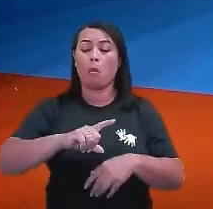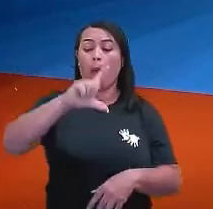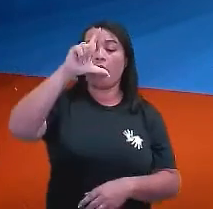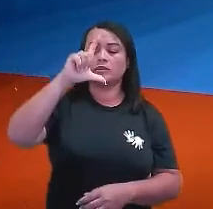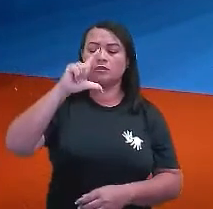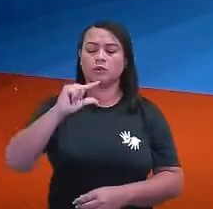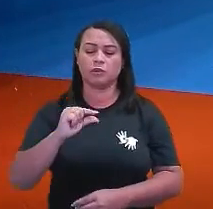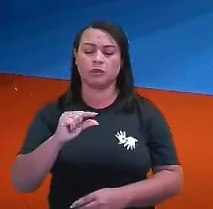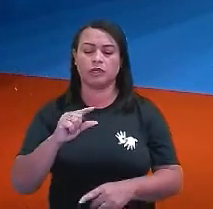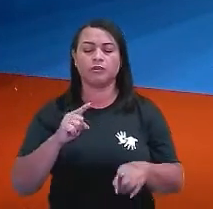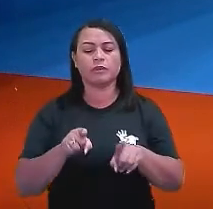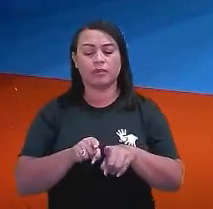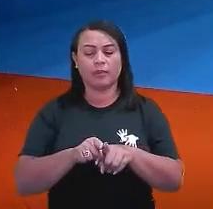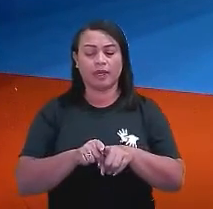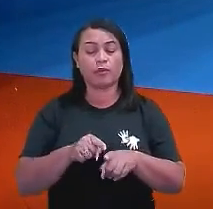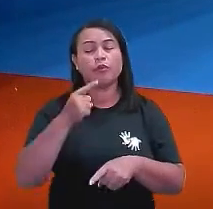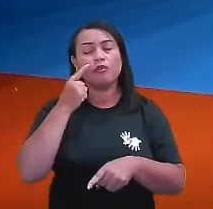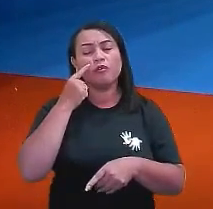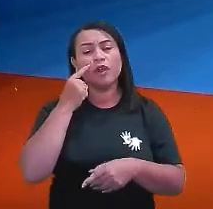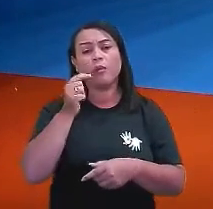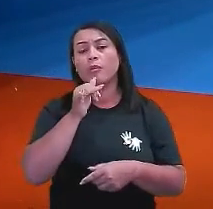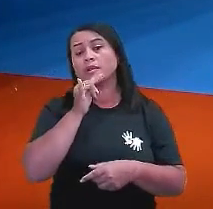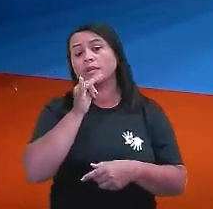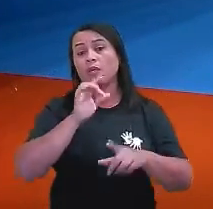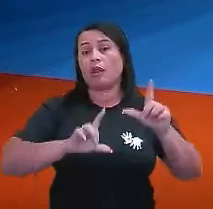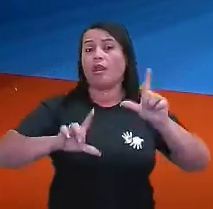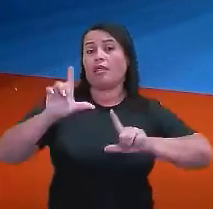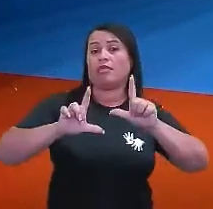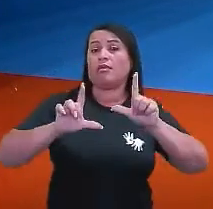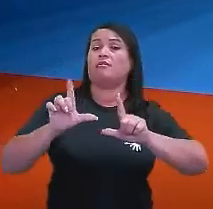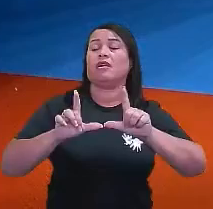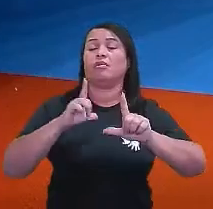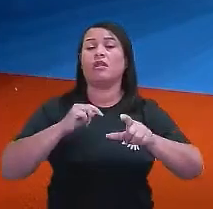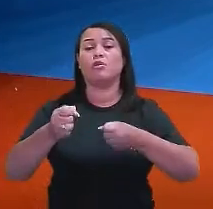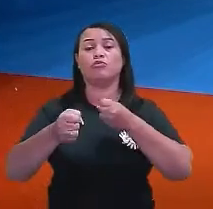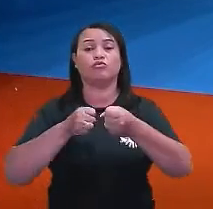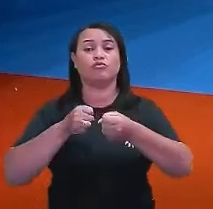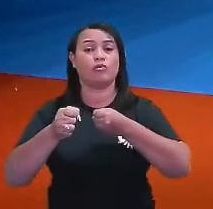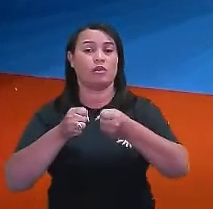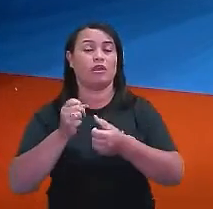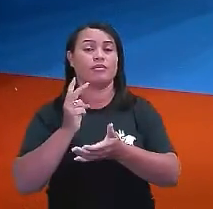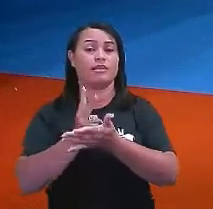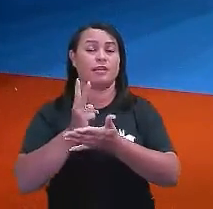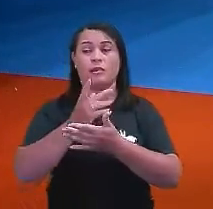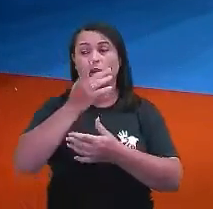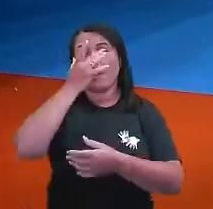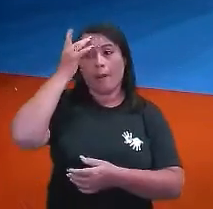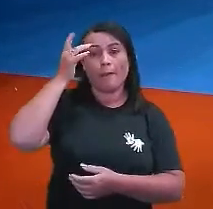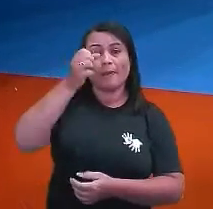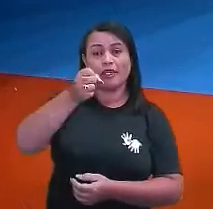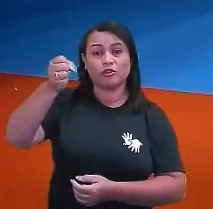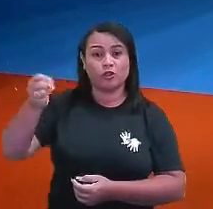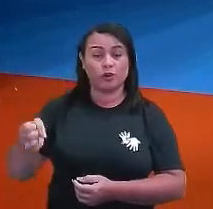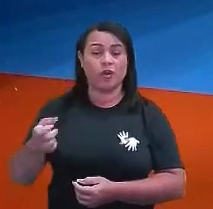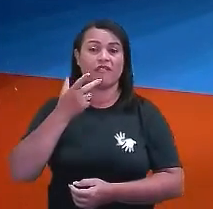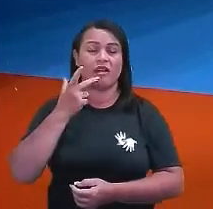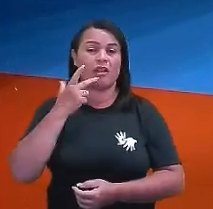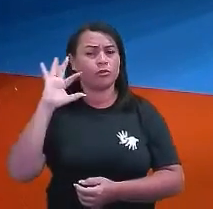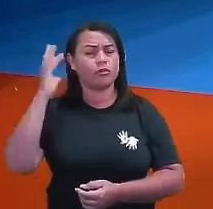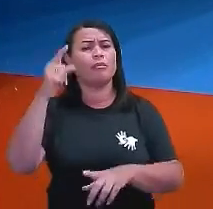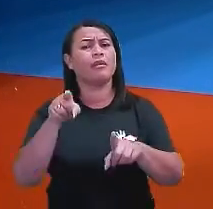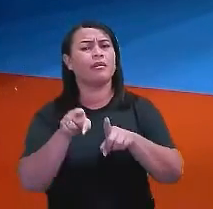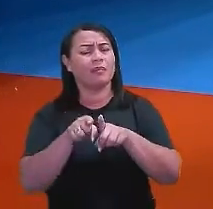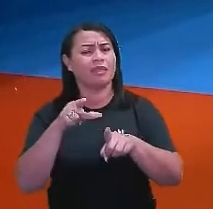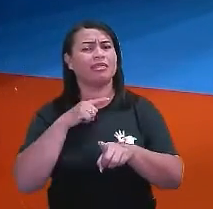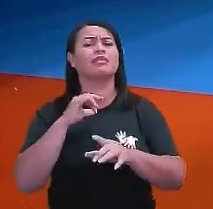no jornal, tá certo? Quando passa na TV. Lembrando, né? Tem sempre a jornalista que fala do tempo. Tem na internet também,